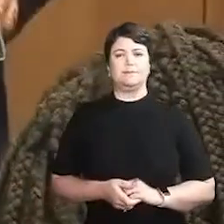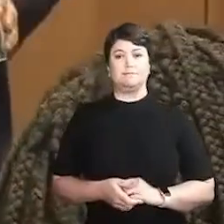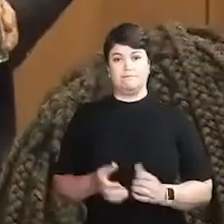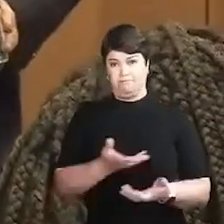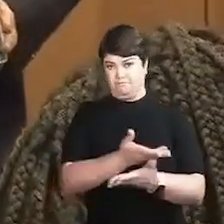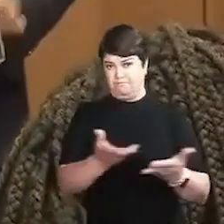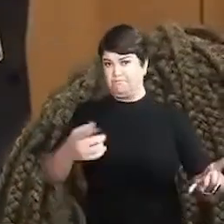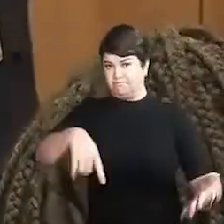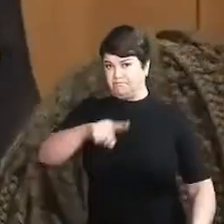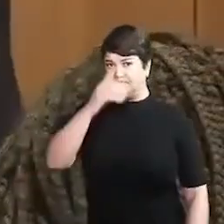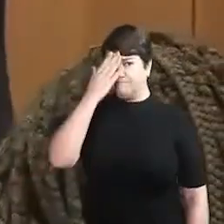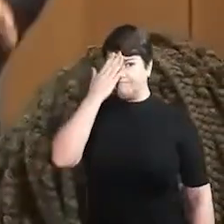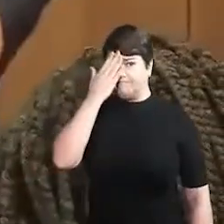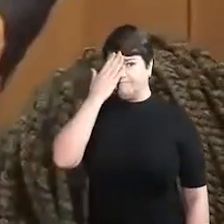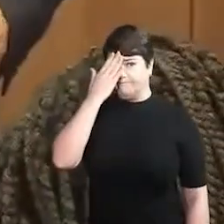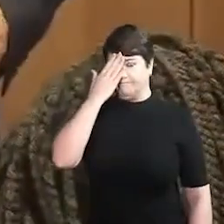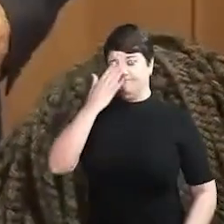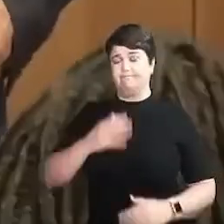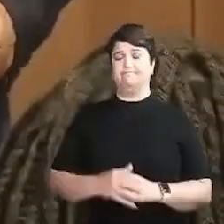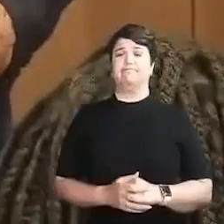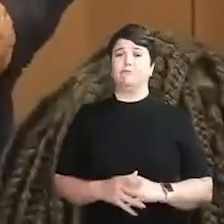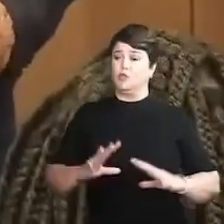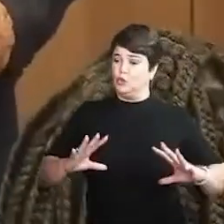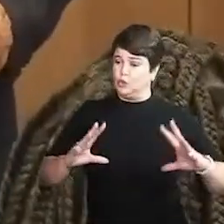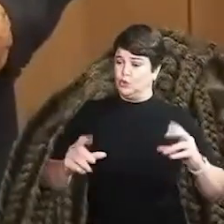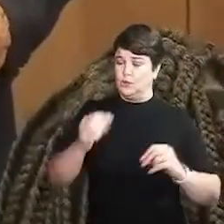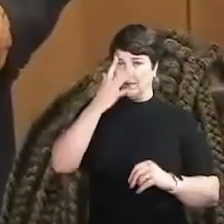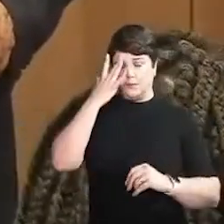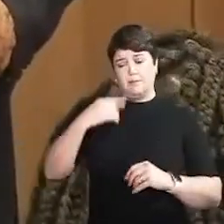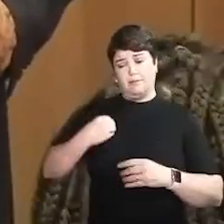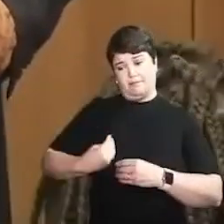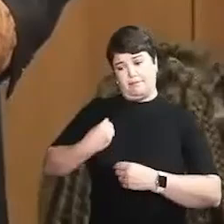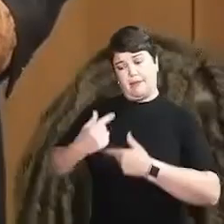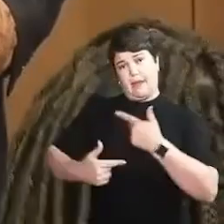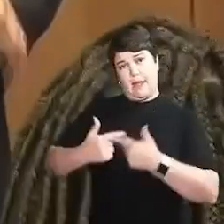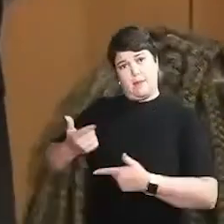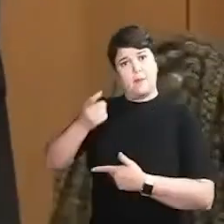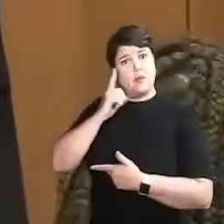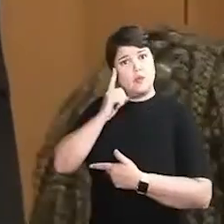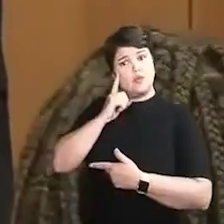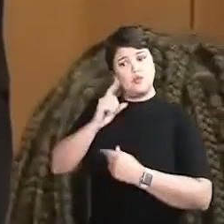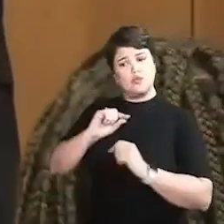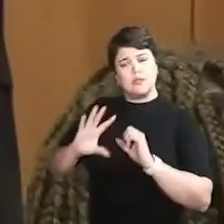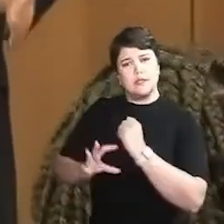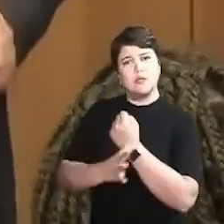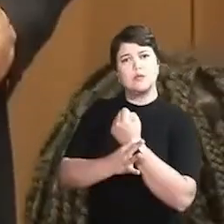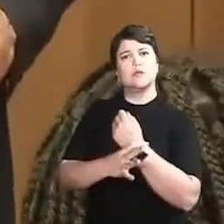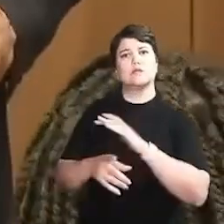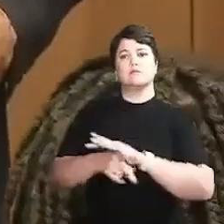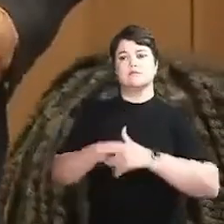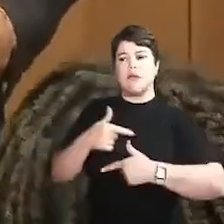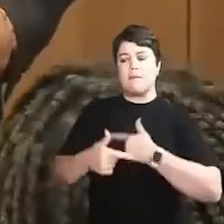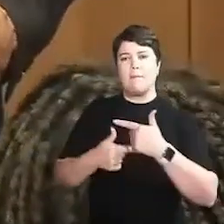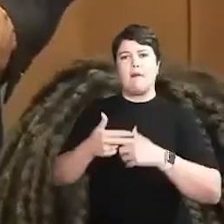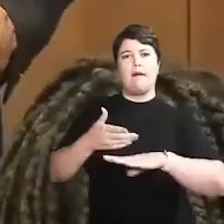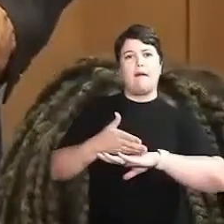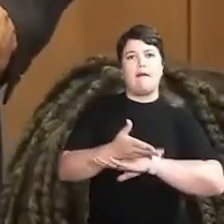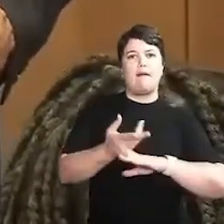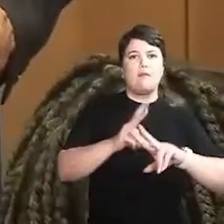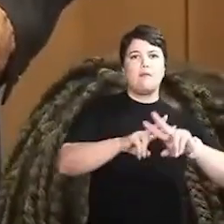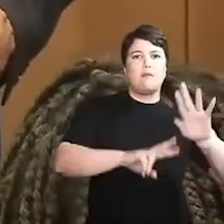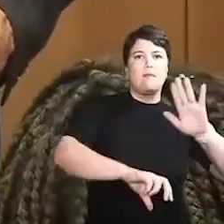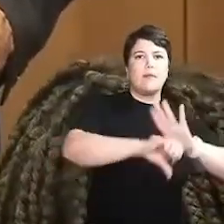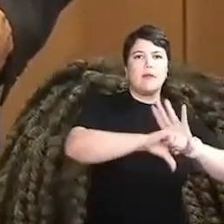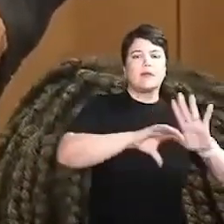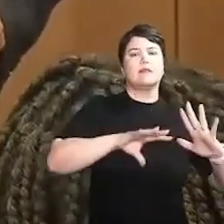vocês sabem disso as senhoras e senhores sabem disso todos aqueles que trabalham dia a dia com segurança com execução penal sabem